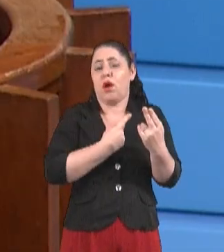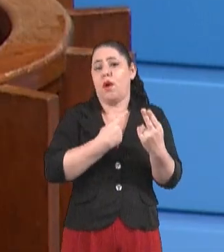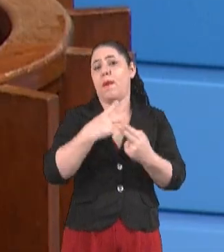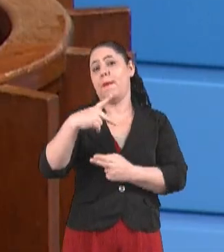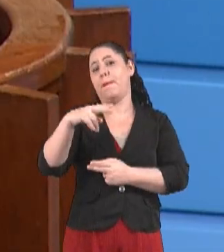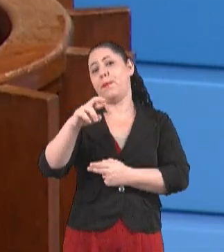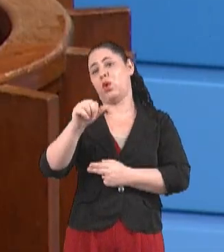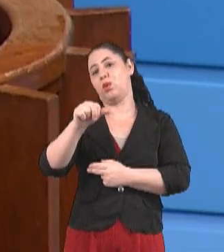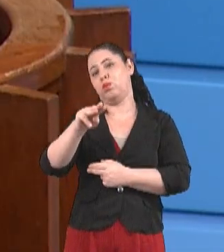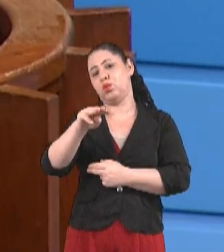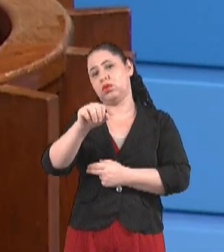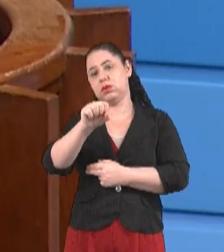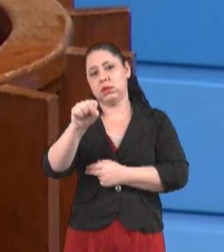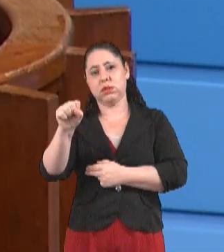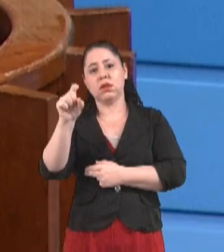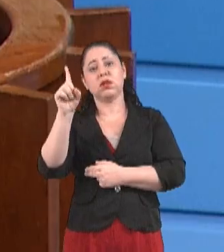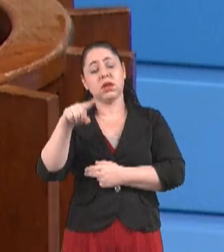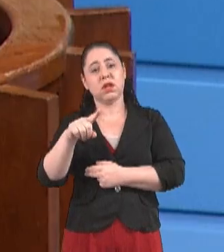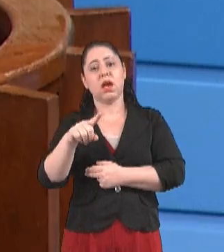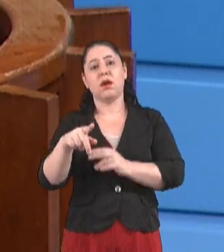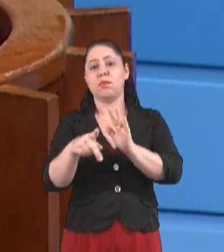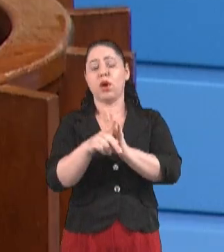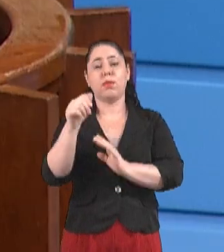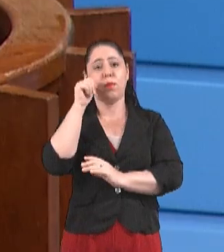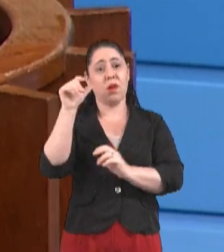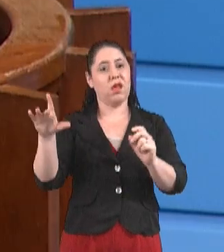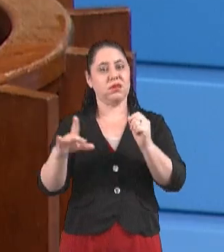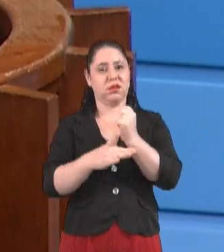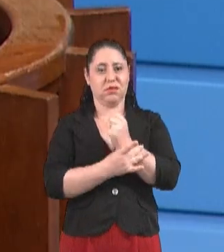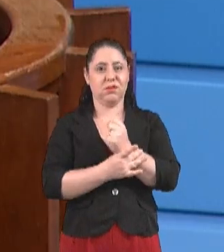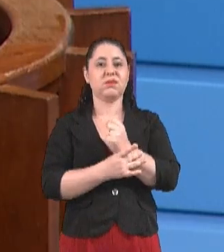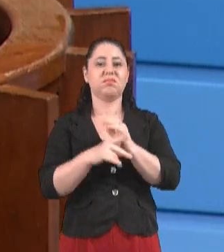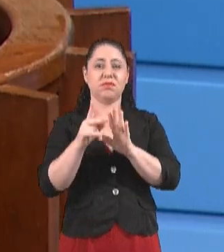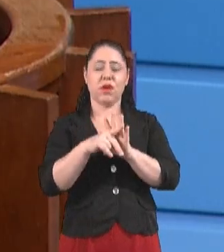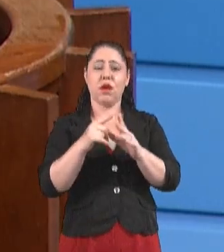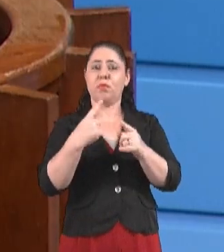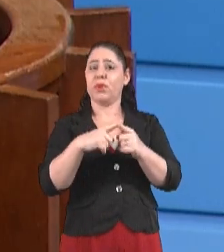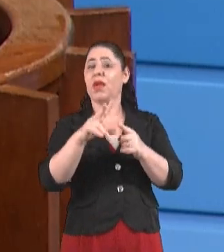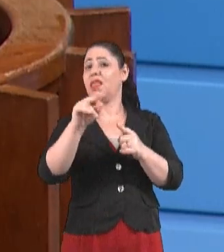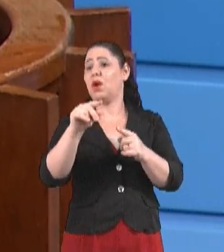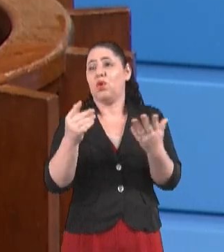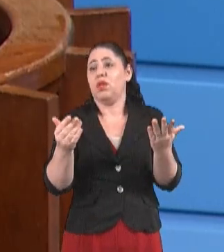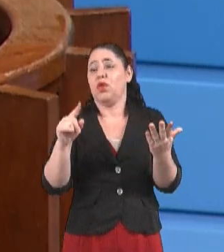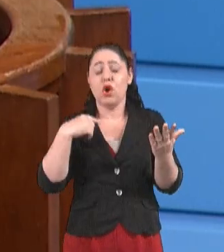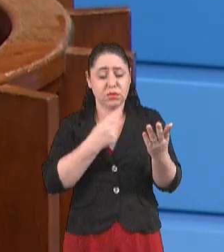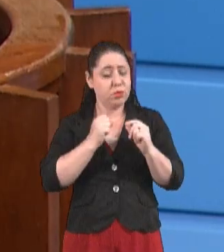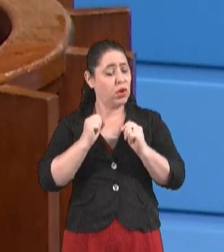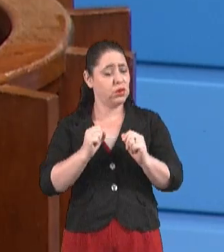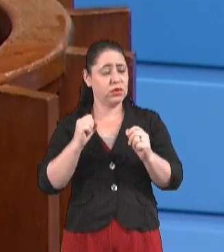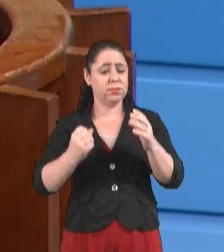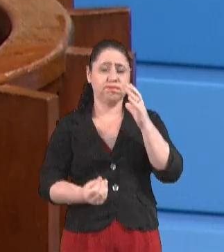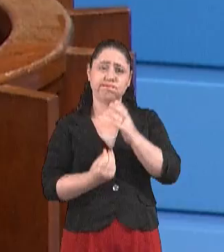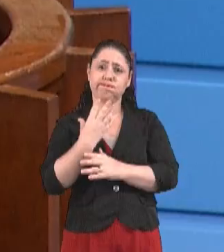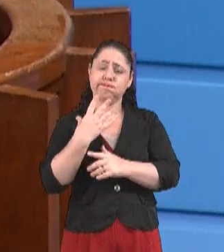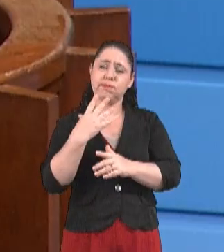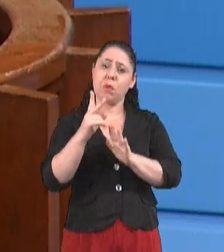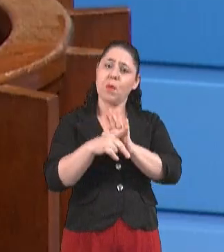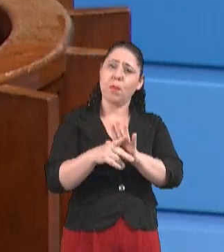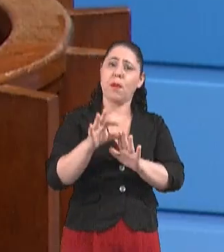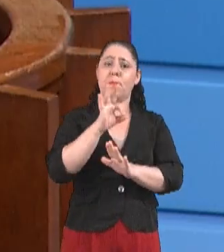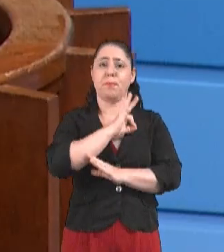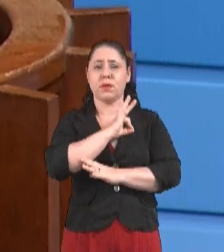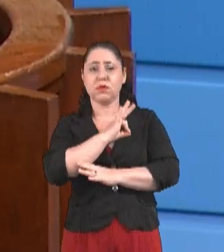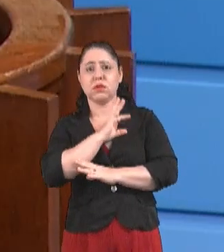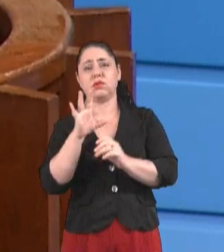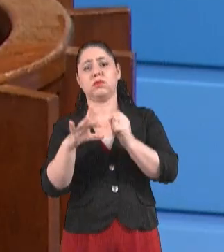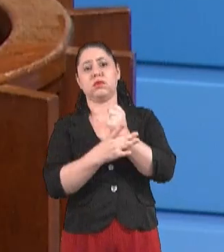PROMUSE, que é o Programa da Mulher Segura. Por que não criarmos um programa da polícia,